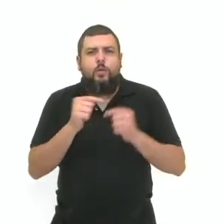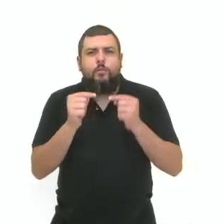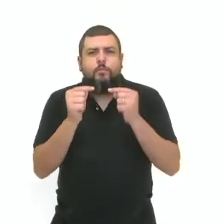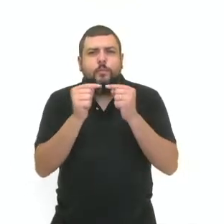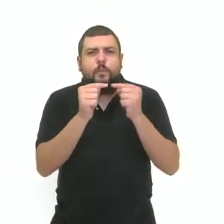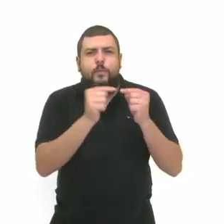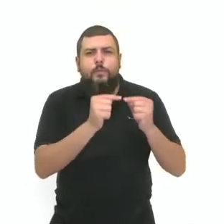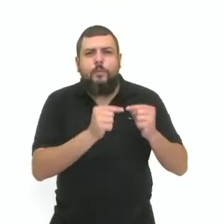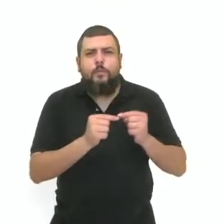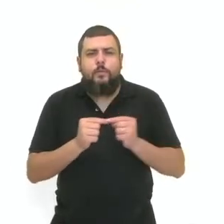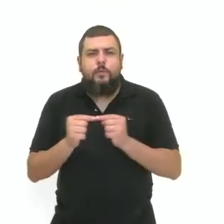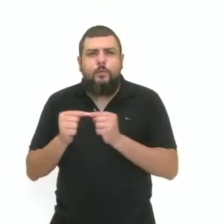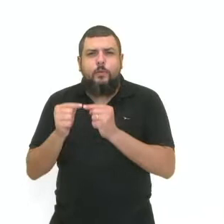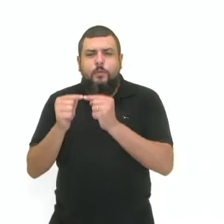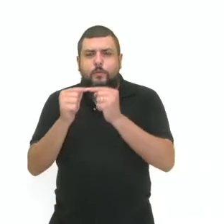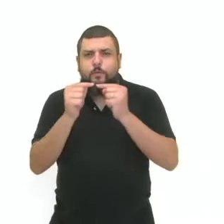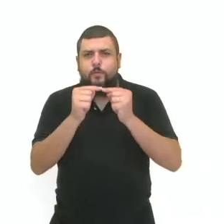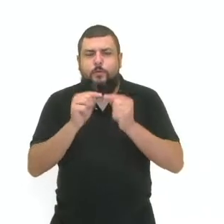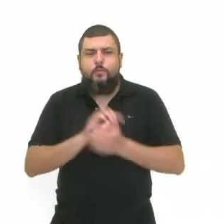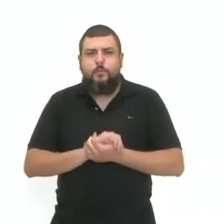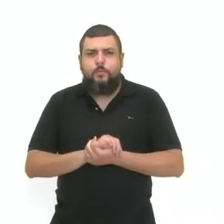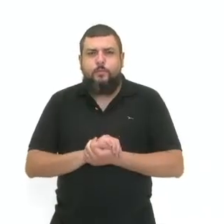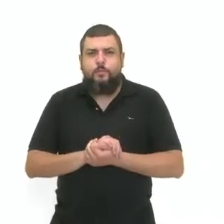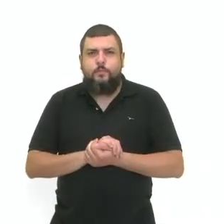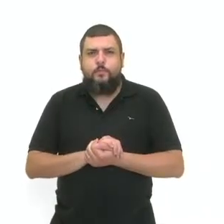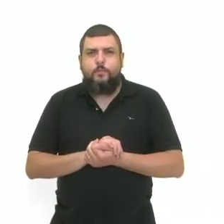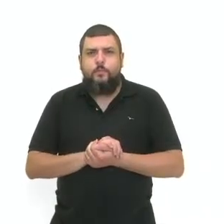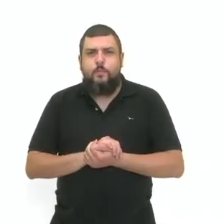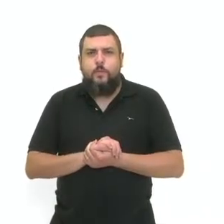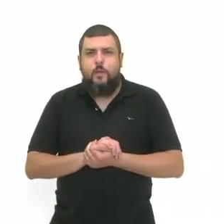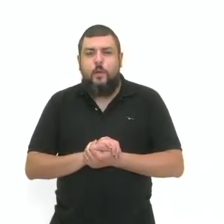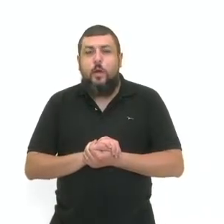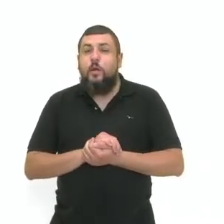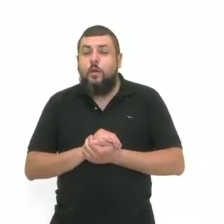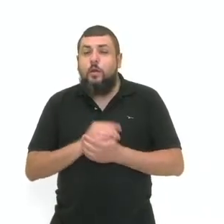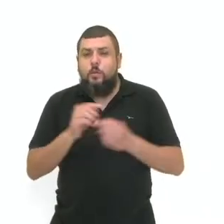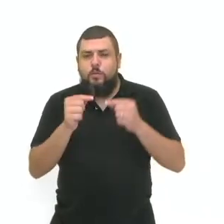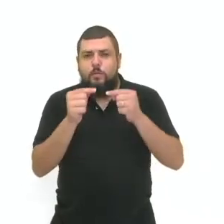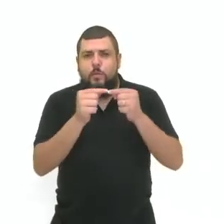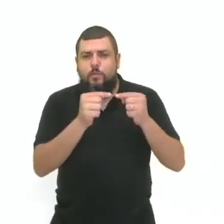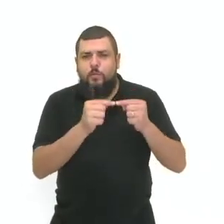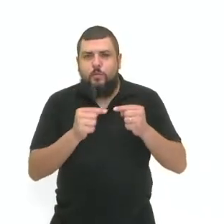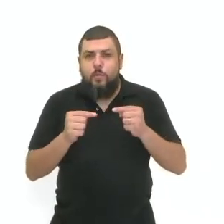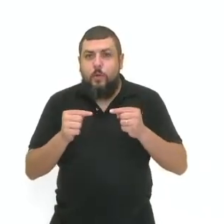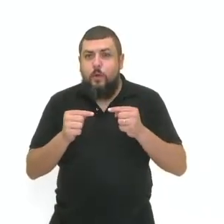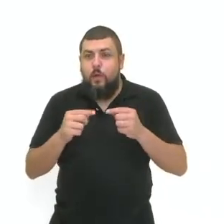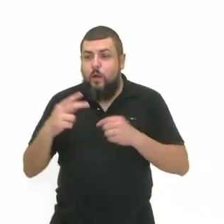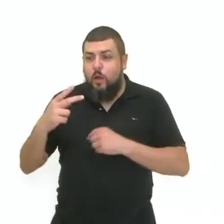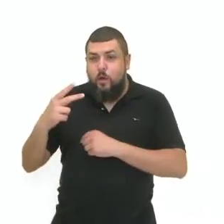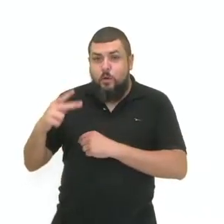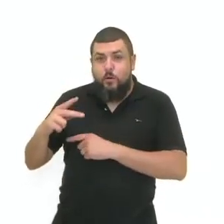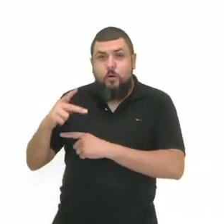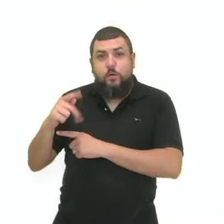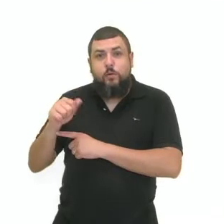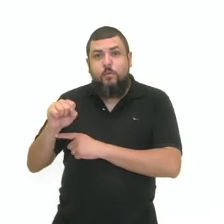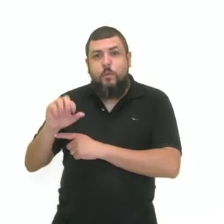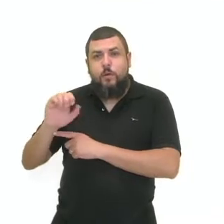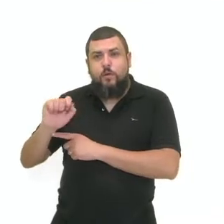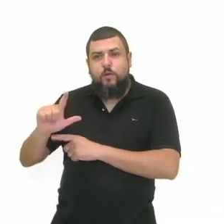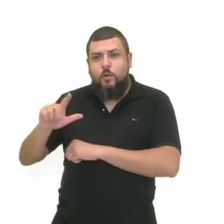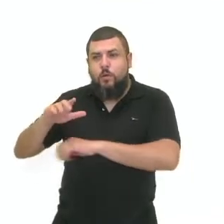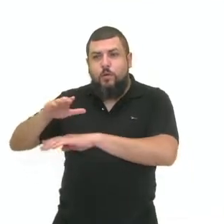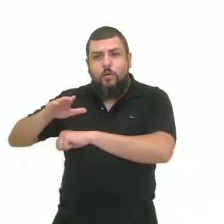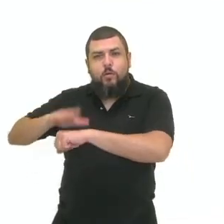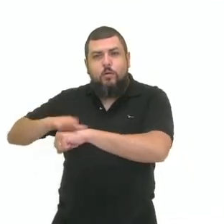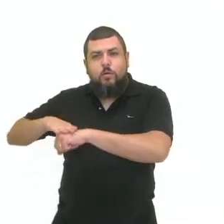si. Muitas dessas relações, elas foram descobertas, né, pelo próprio Pascal. Assim justifica o seu nome,